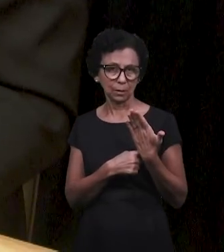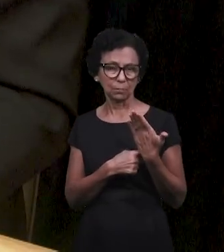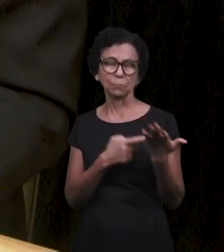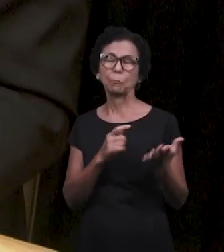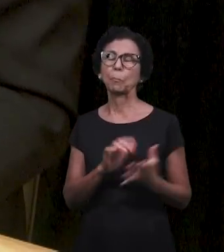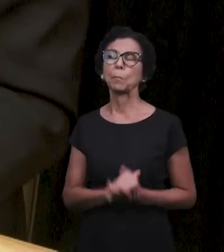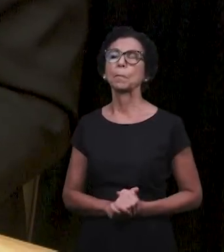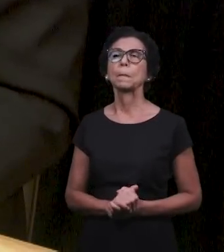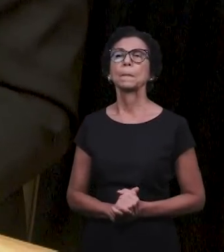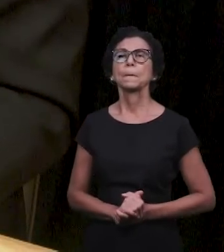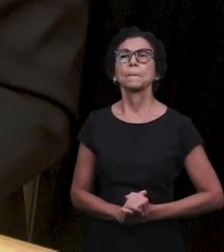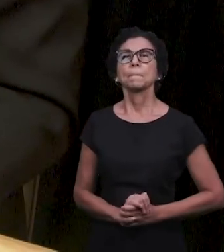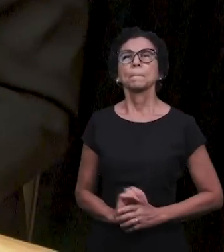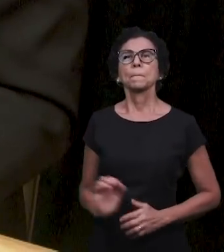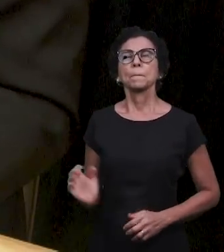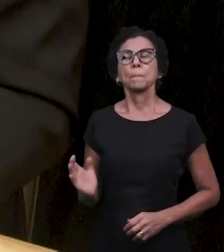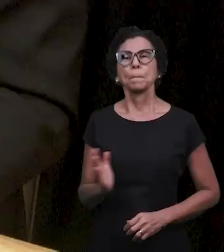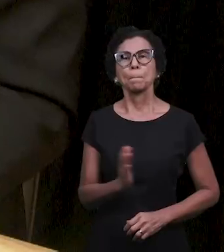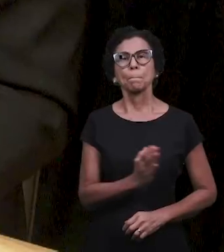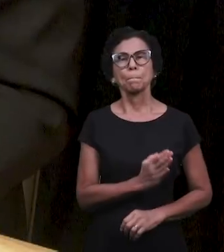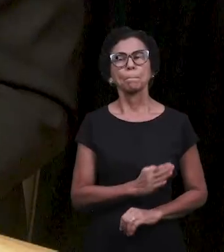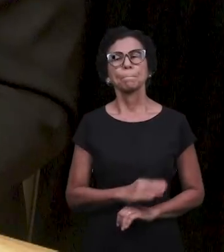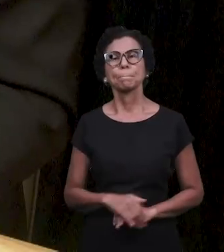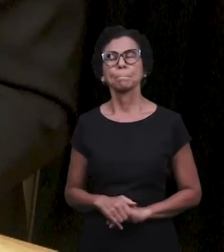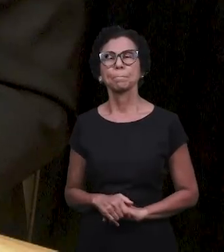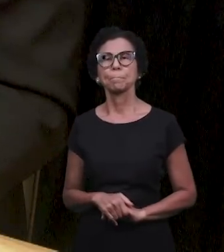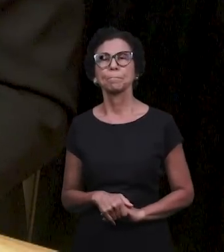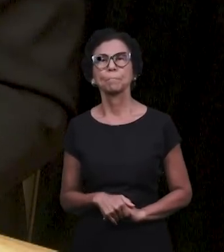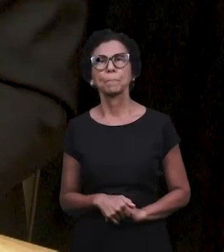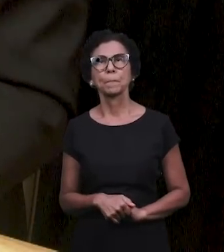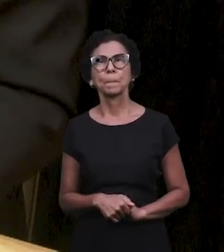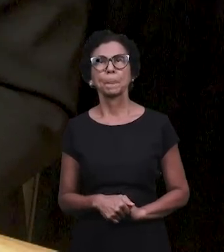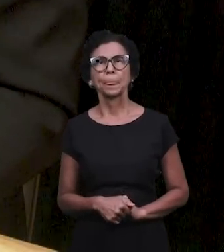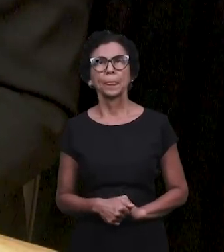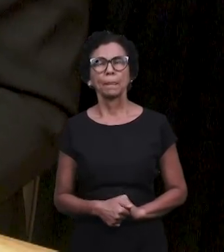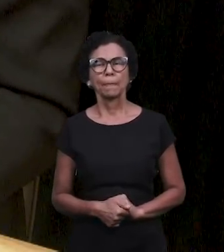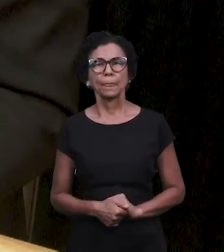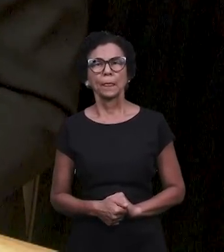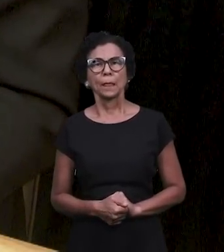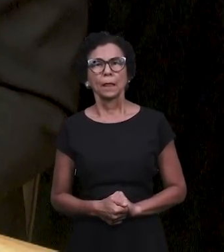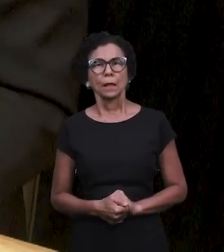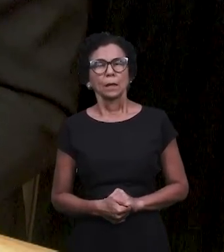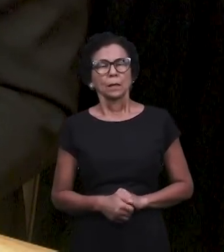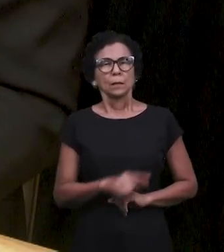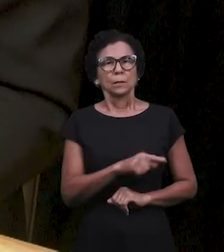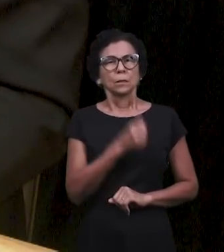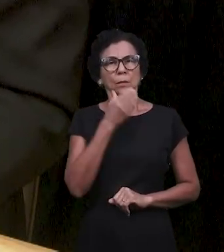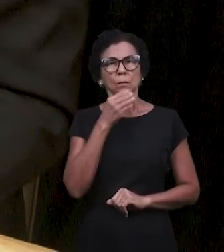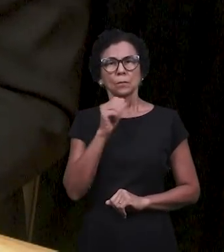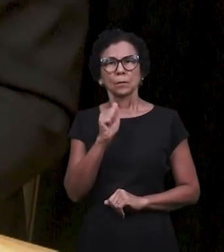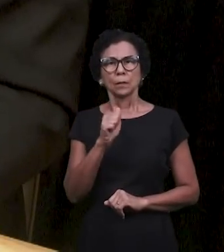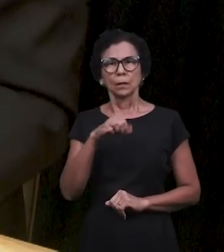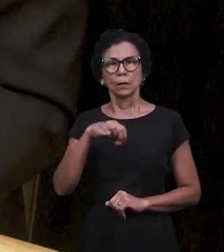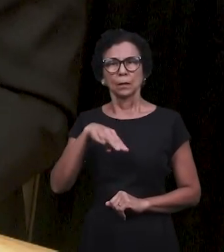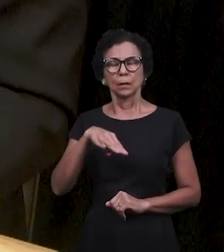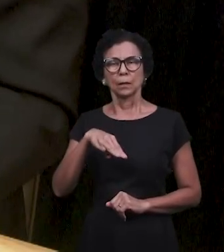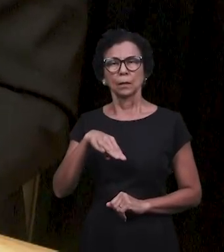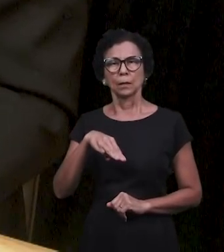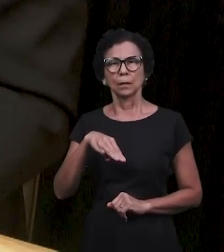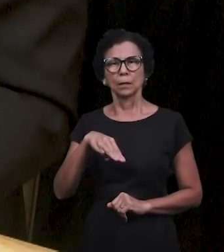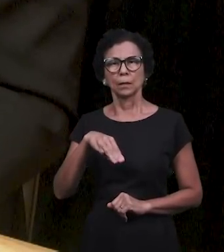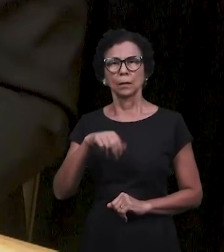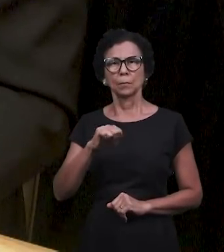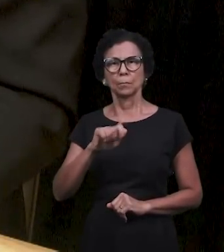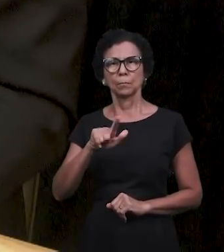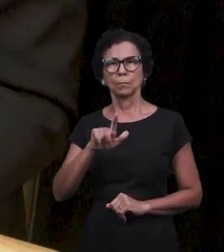guerra de geração em geração. O Senhor diz que Amaleque vai ser exterminado um dia. Haverá uma vitória final contra Amaleque. Mas Amaleque